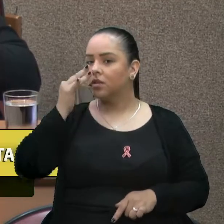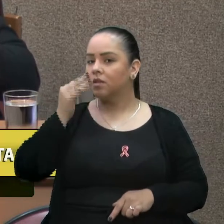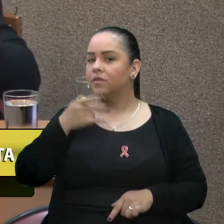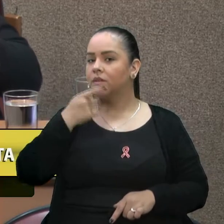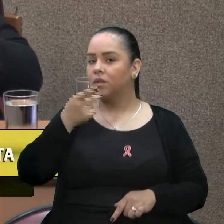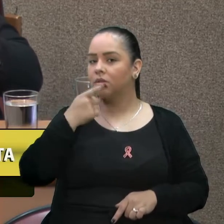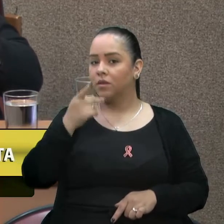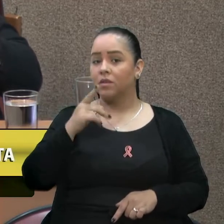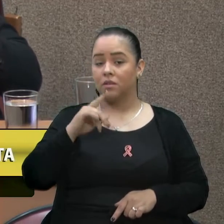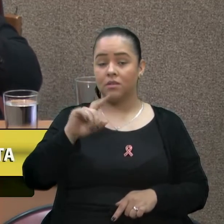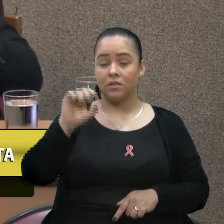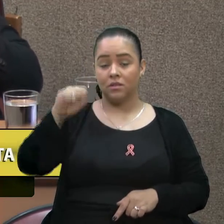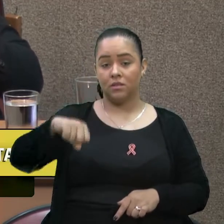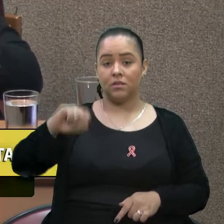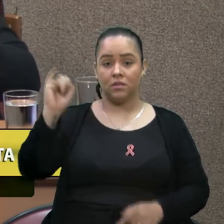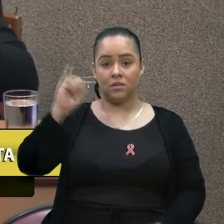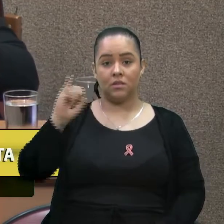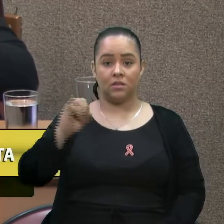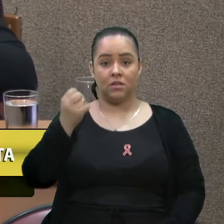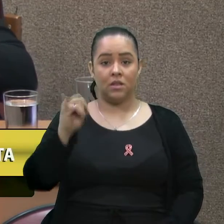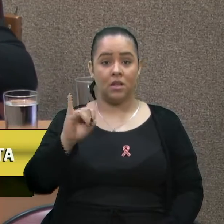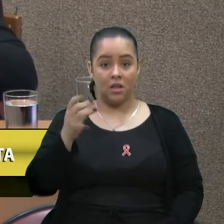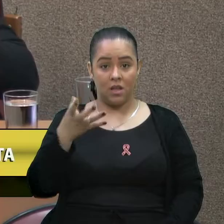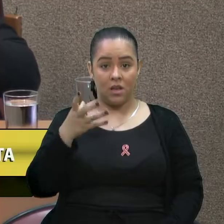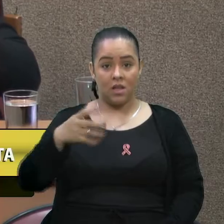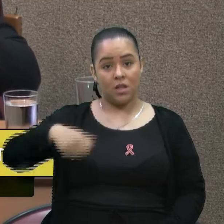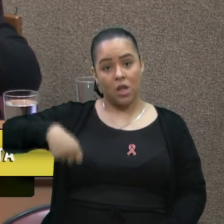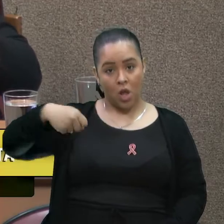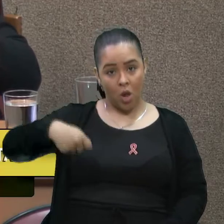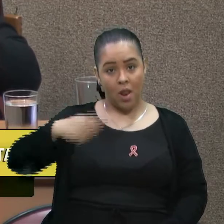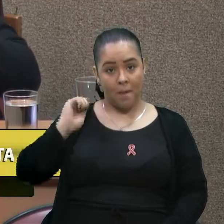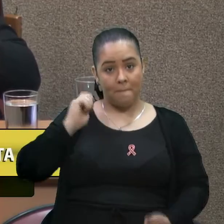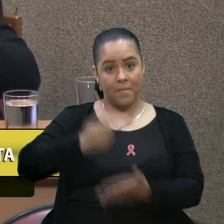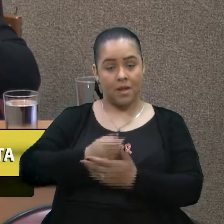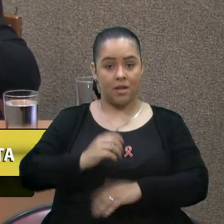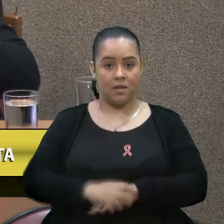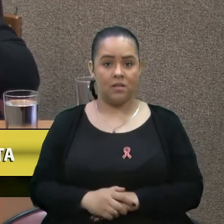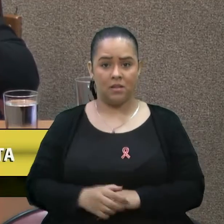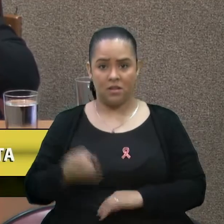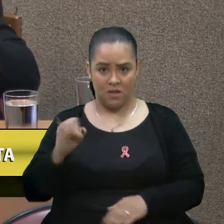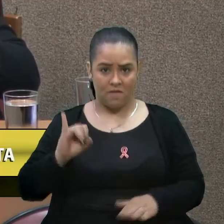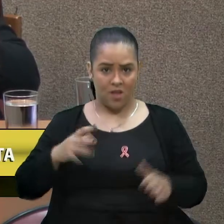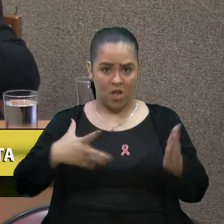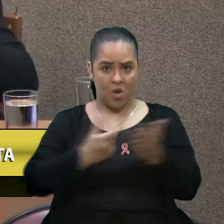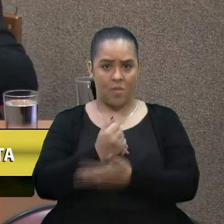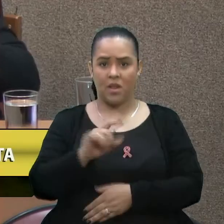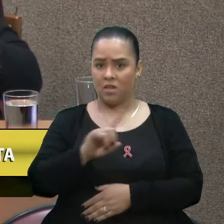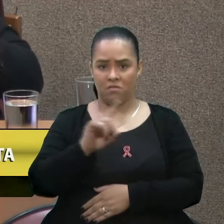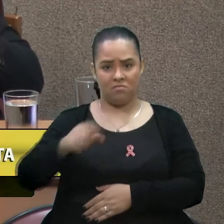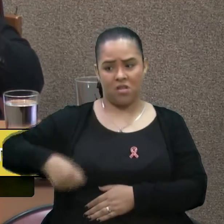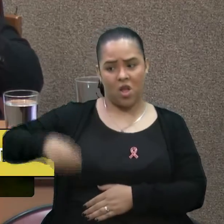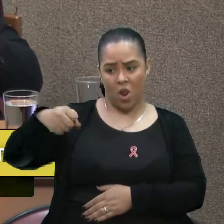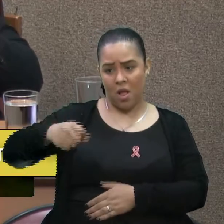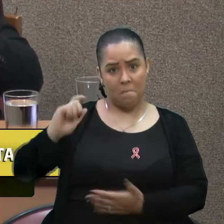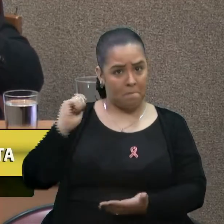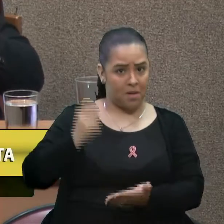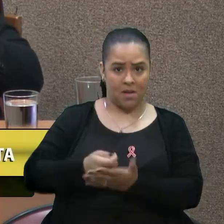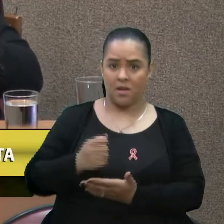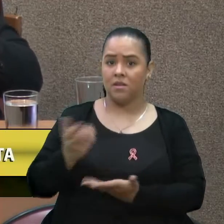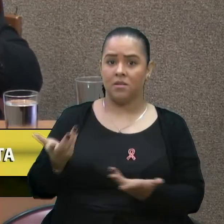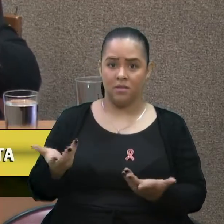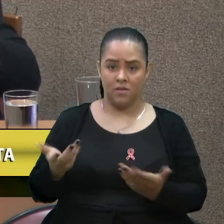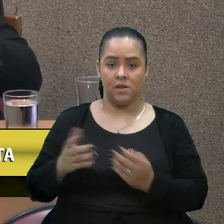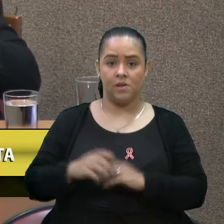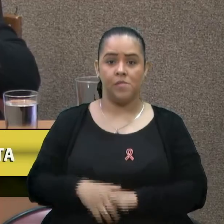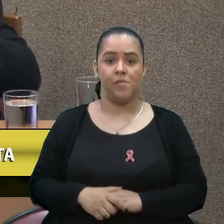na Itália também, tu quer a sacola, tu paga. Tu vai no mercado fazer compra, tu não levou sacola? Paga a sacola. E